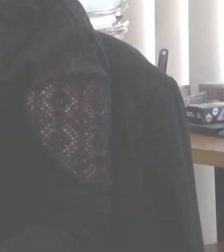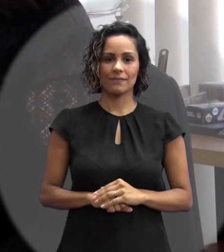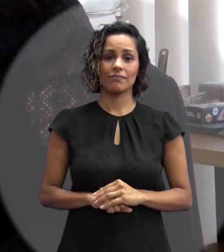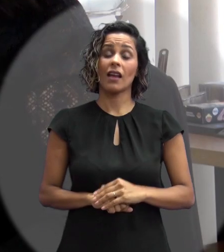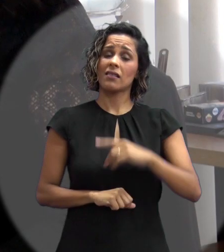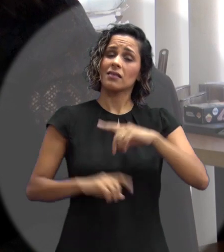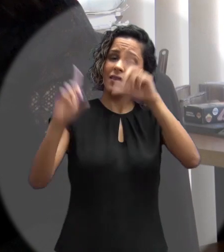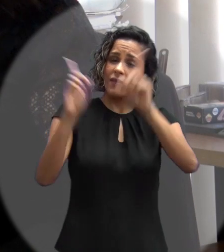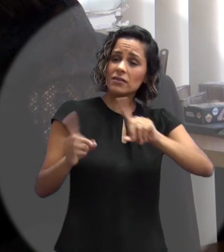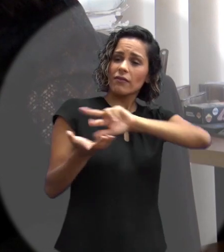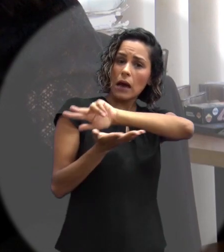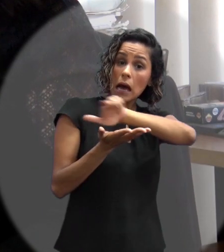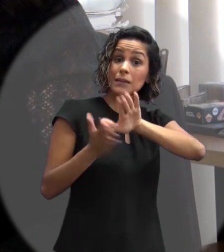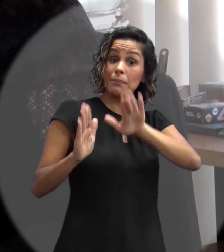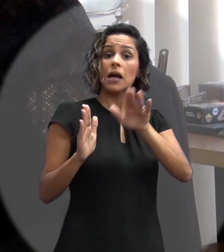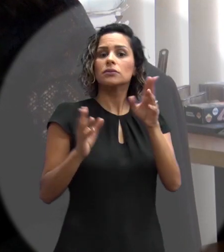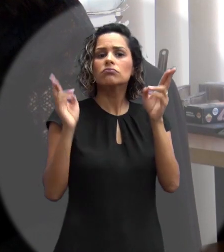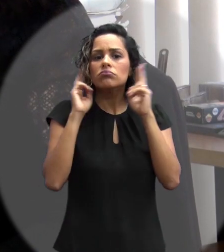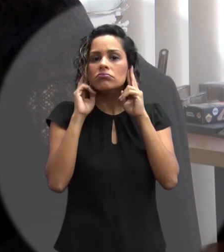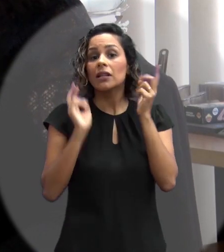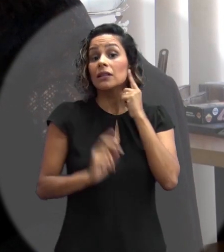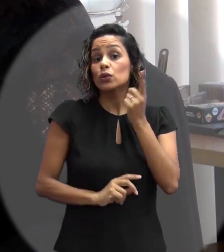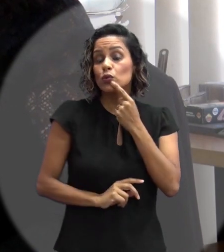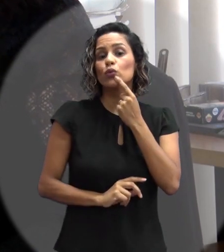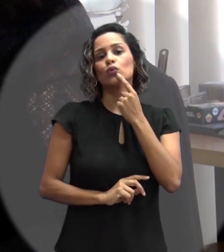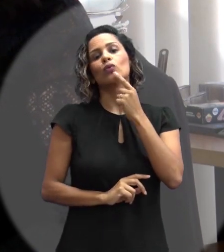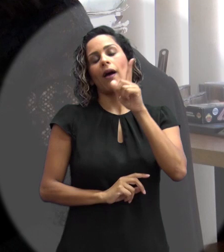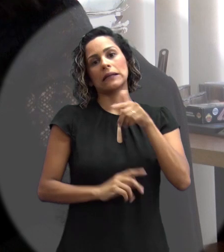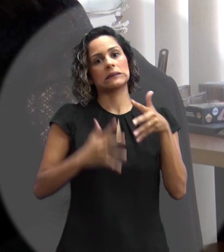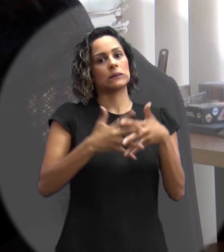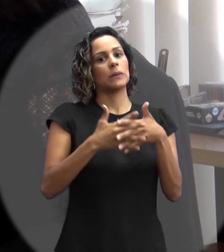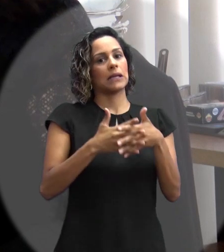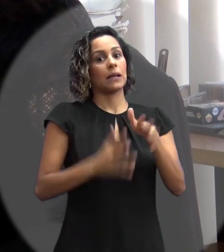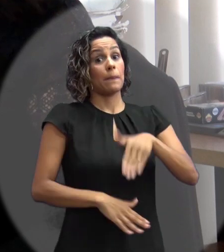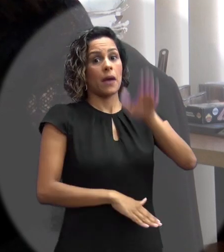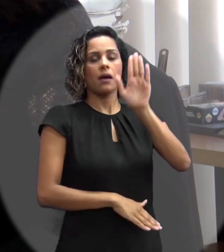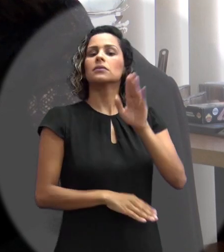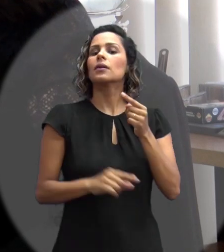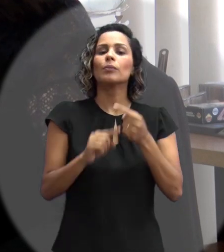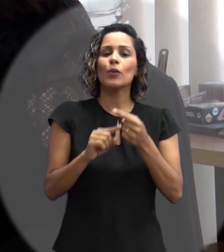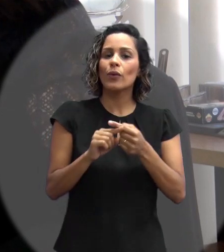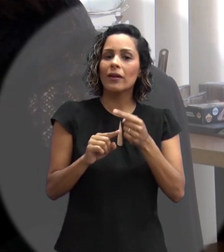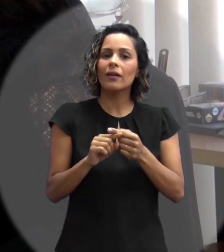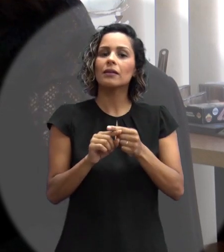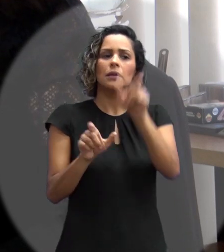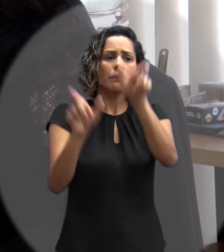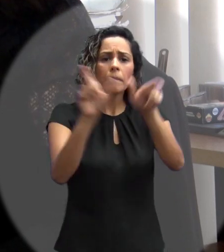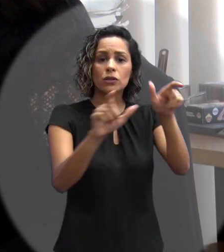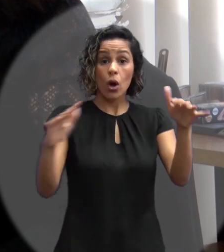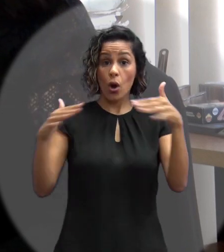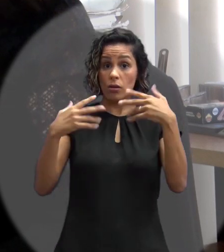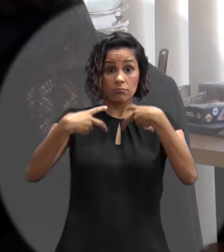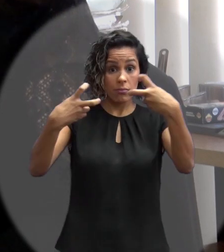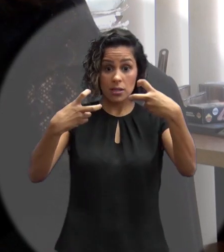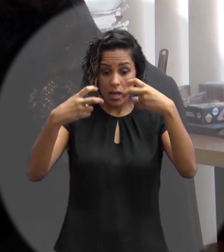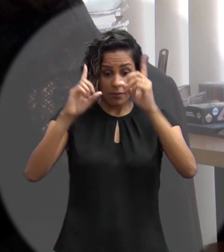A deficiência auditiva, ela é das deficiências, ela é um pouco mais complicada, porque ela